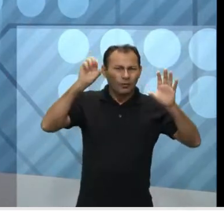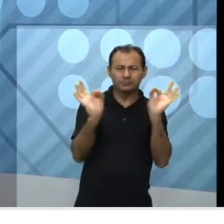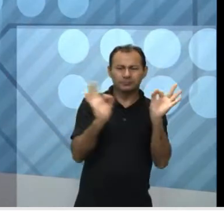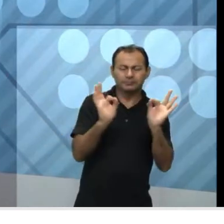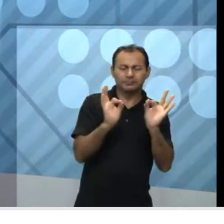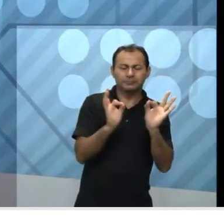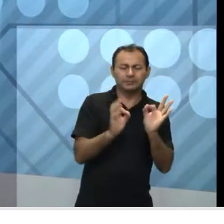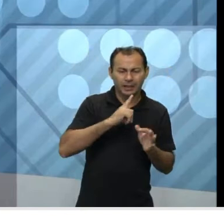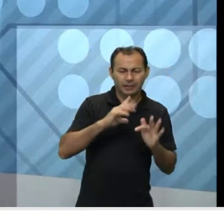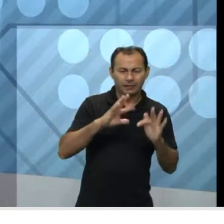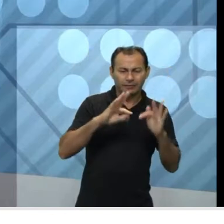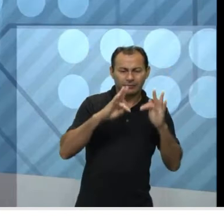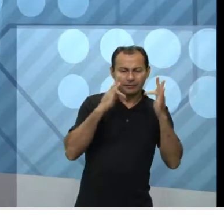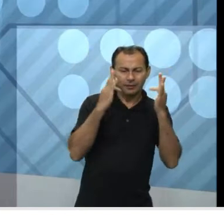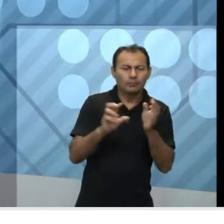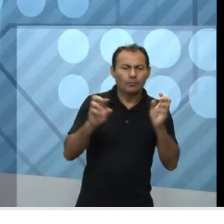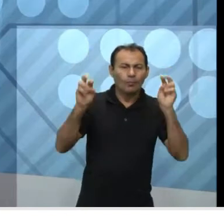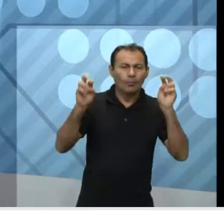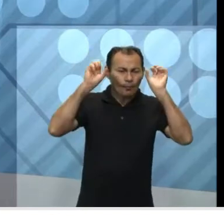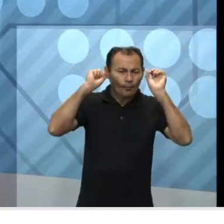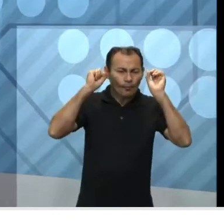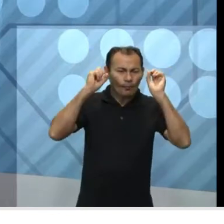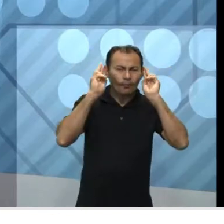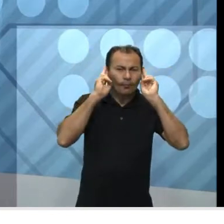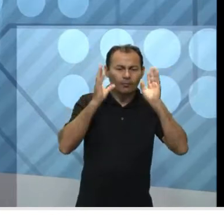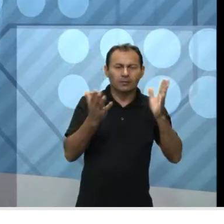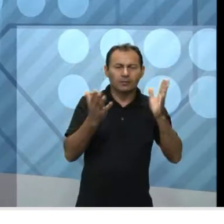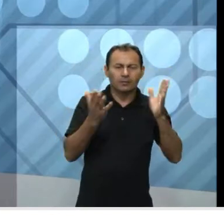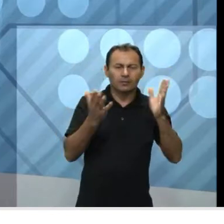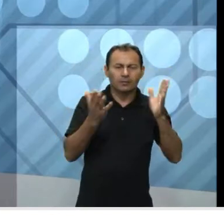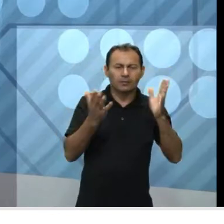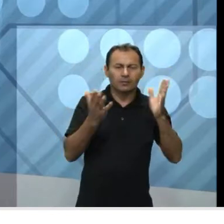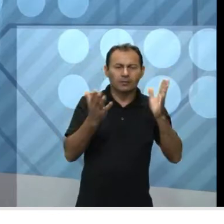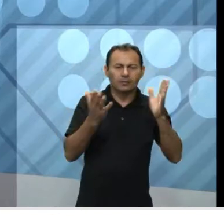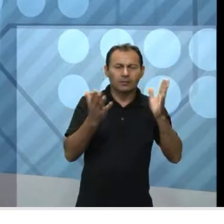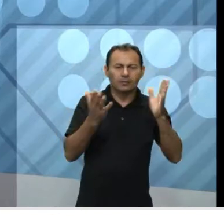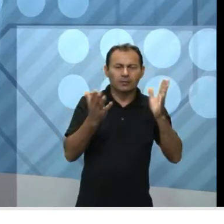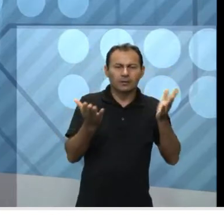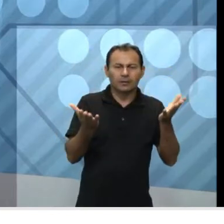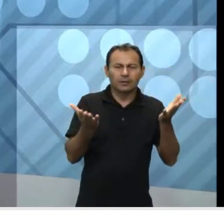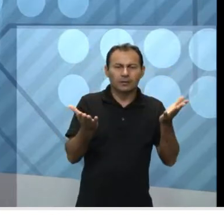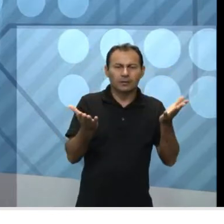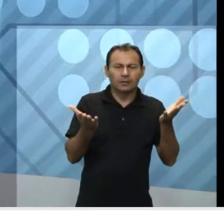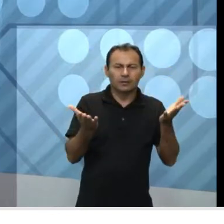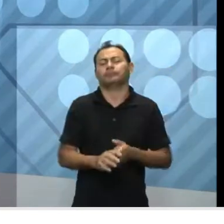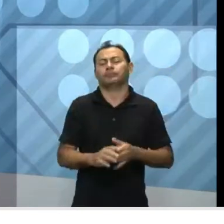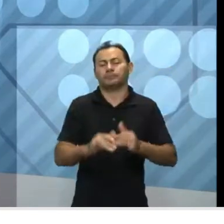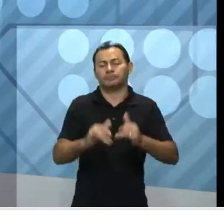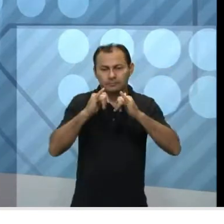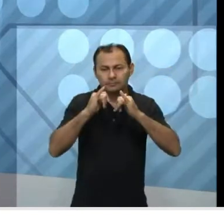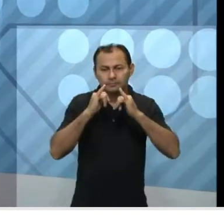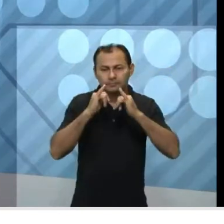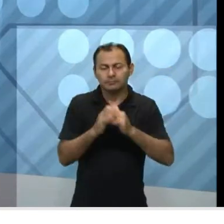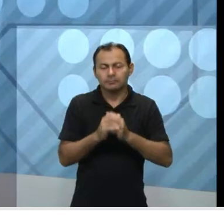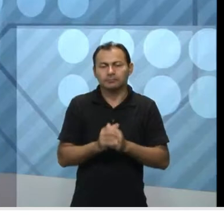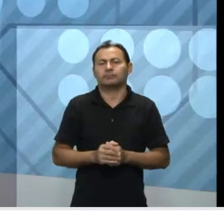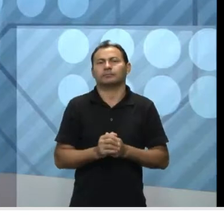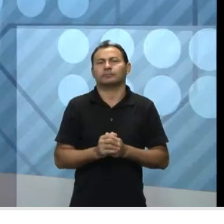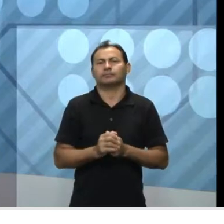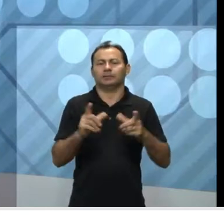dessa família ou que reside nessa residência que não consegue ouvir de modo algum? Os dados, eles são bem menores, são mais ou